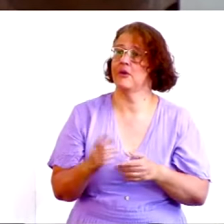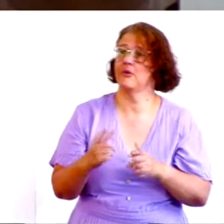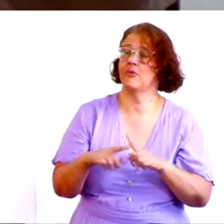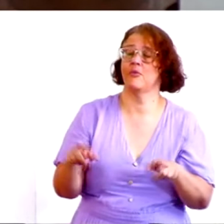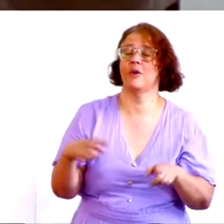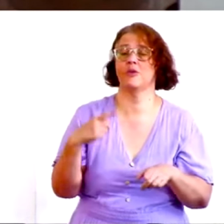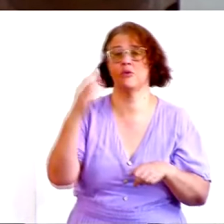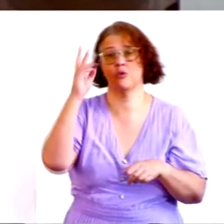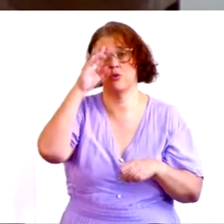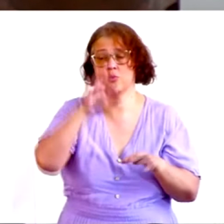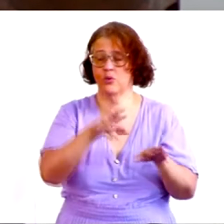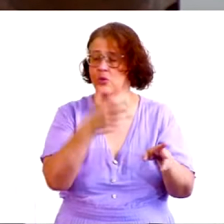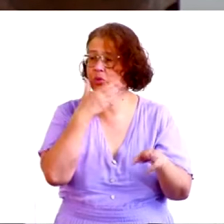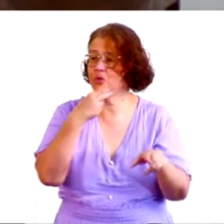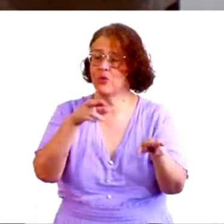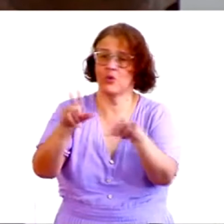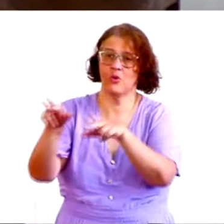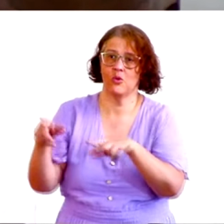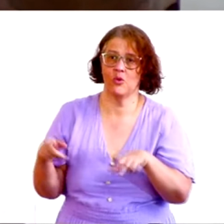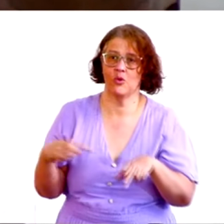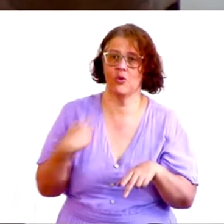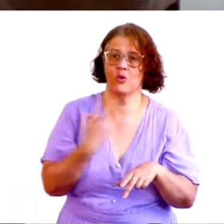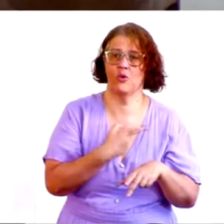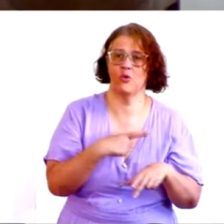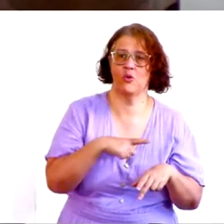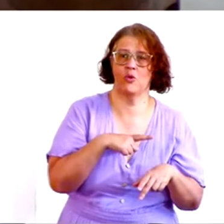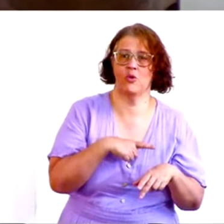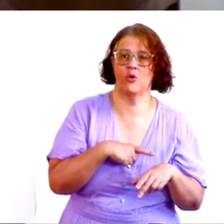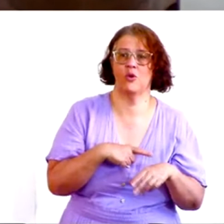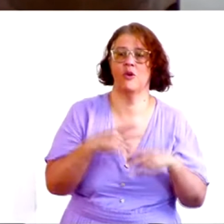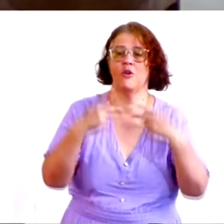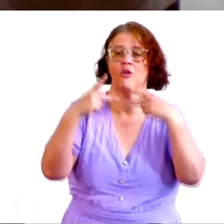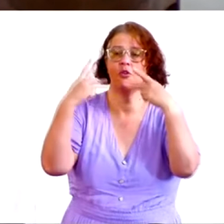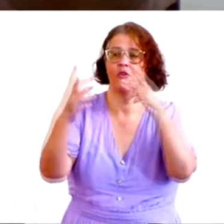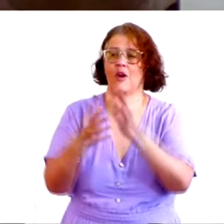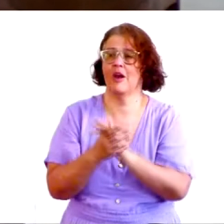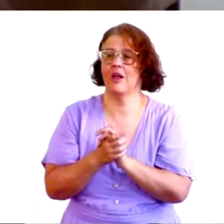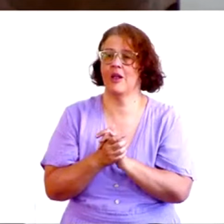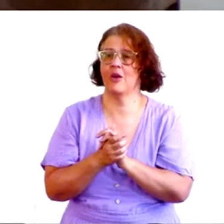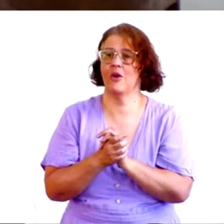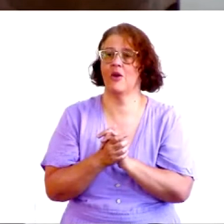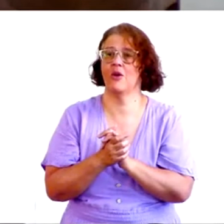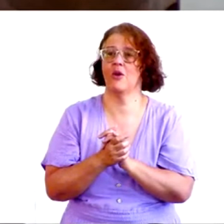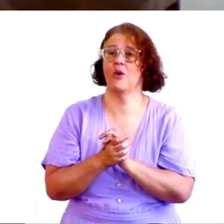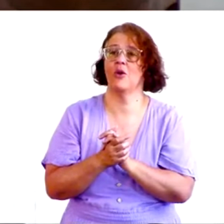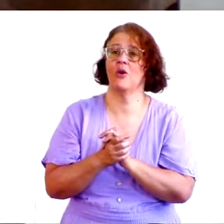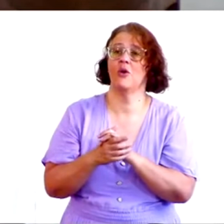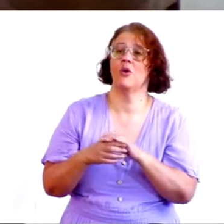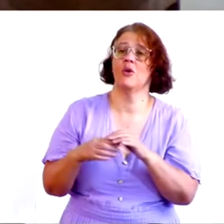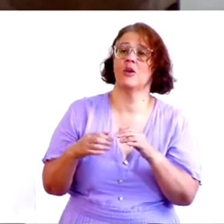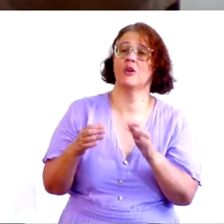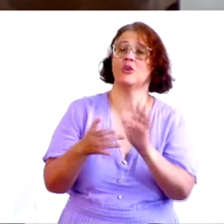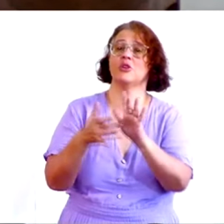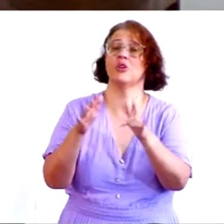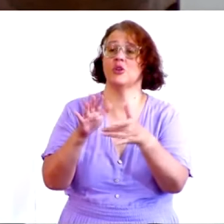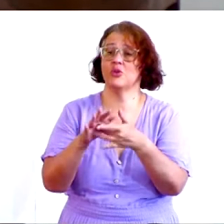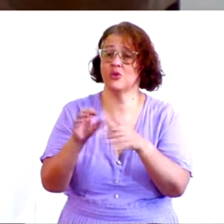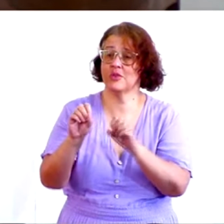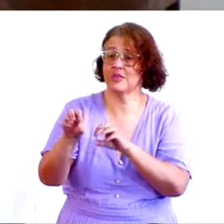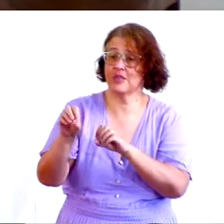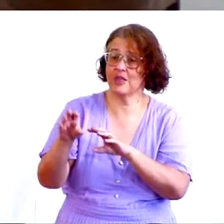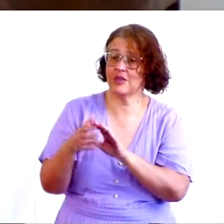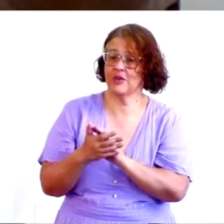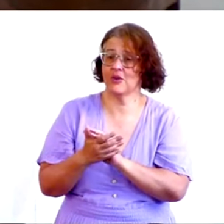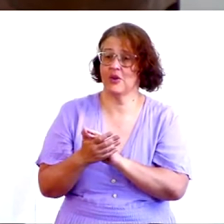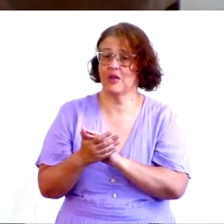lembram que no meio daquela oração dominical o Senhor Jesus também ensinou orem pelo pão de cada dia orem para que